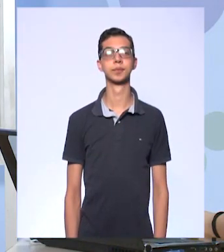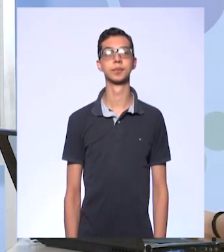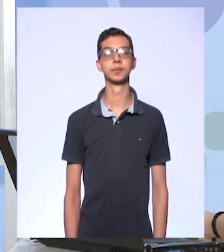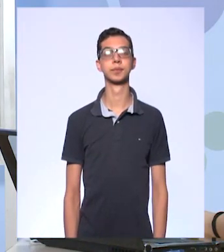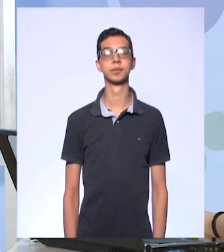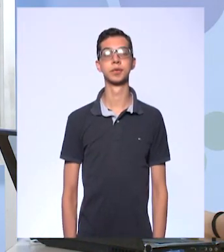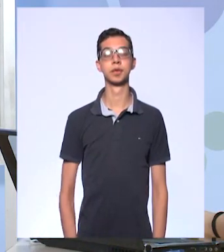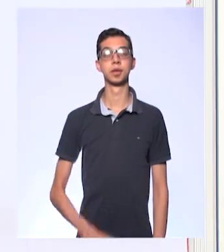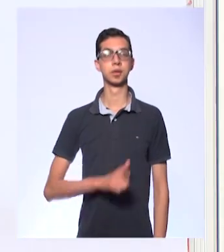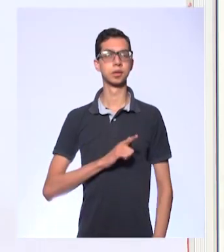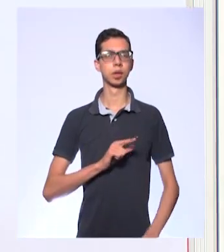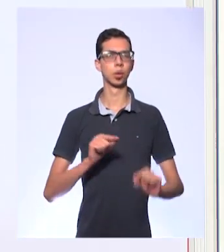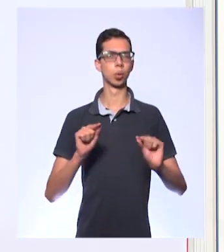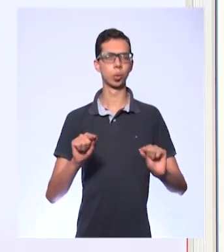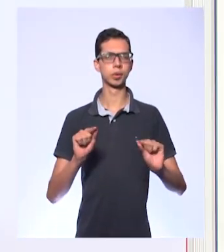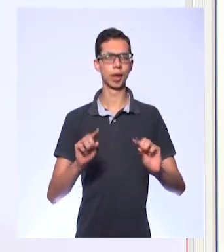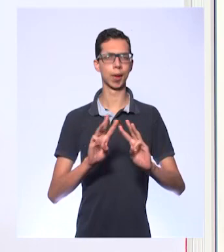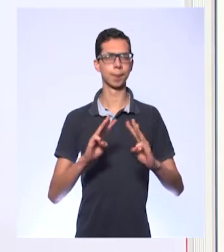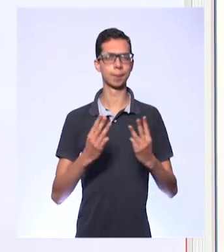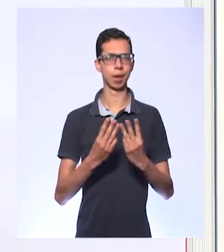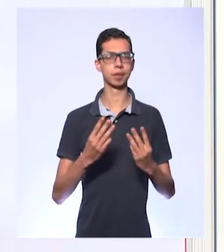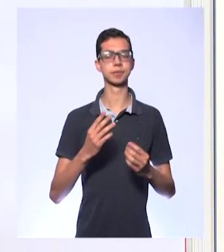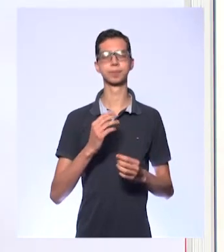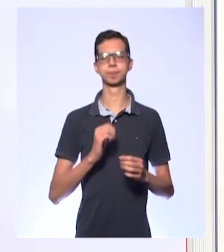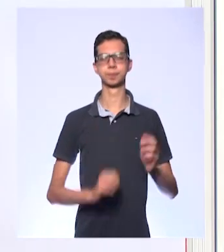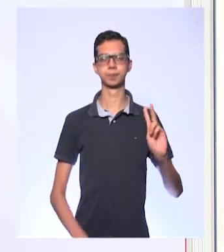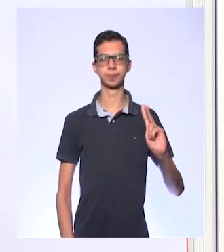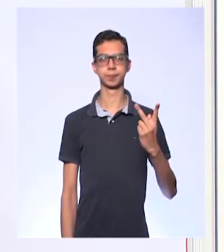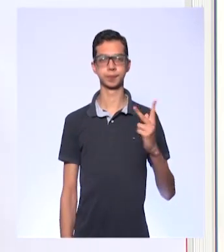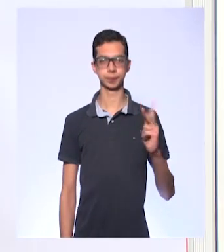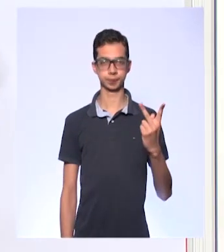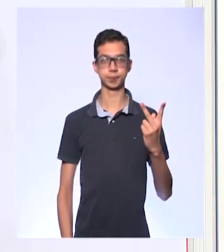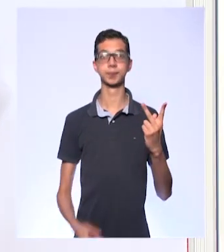eu tenho a massa do hidrogênio é 1.